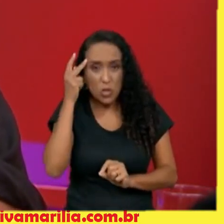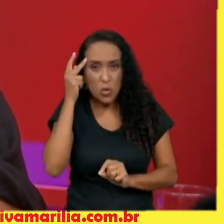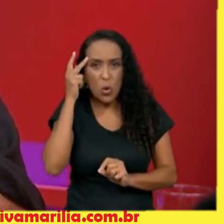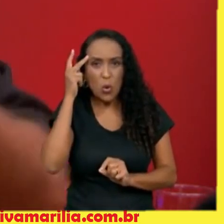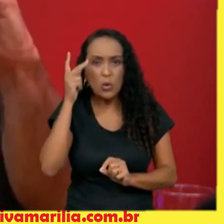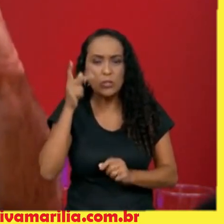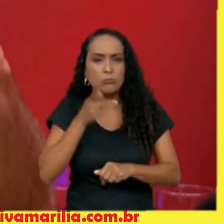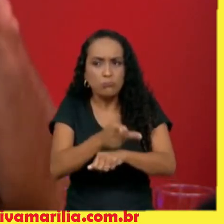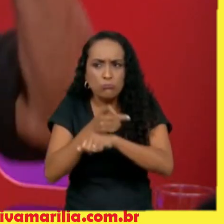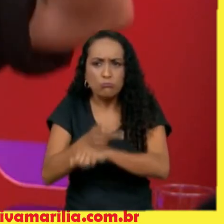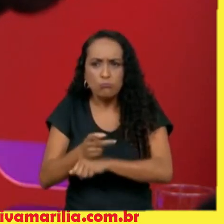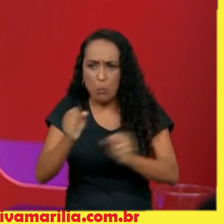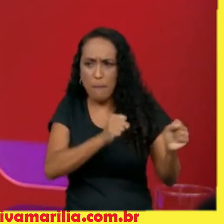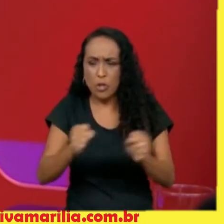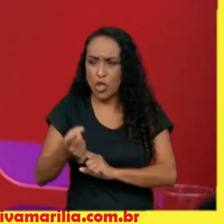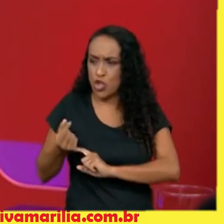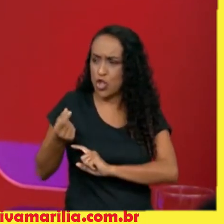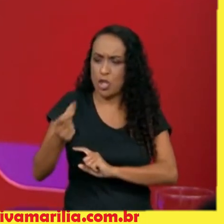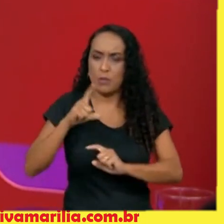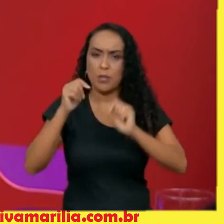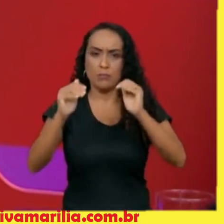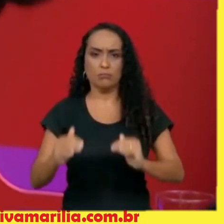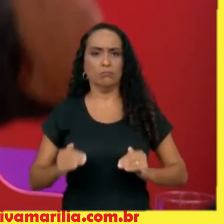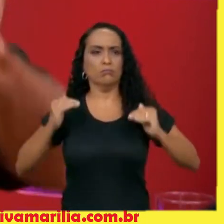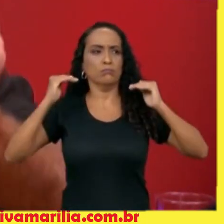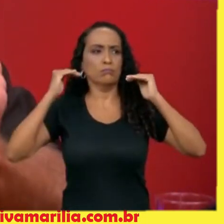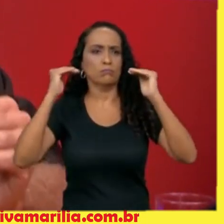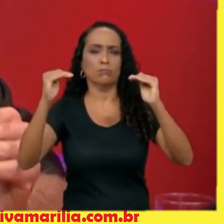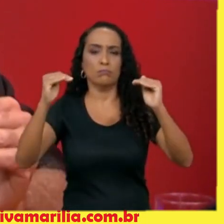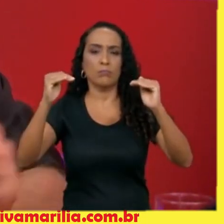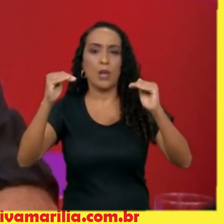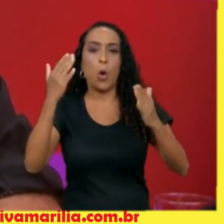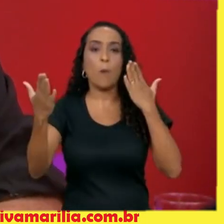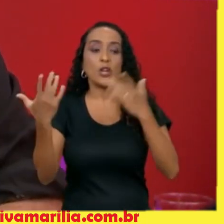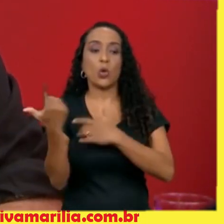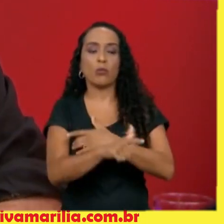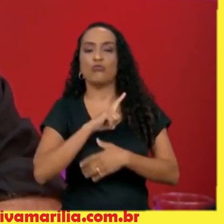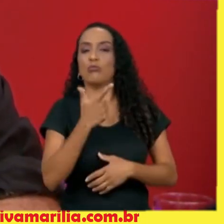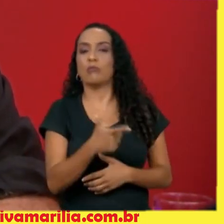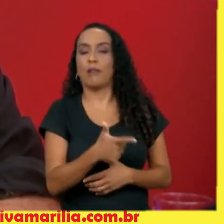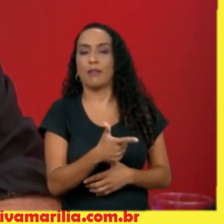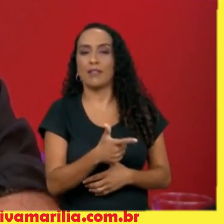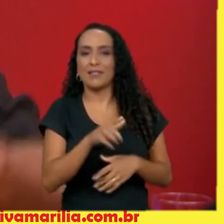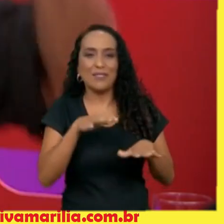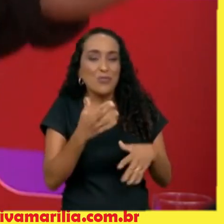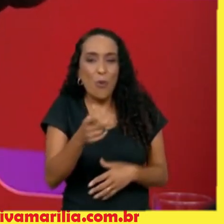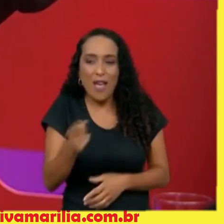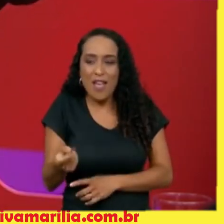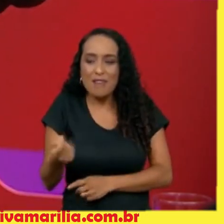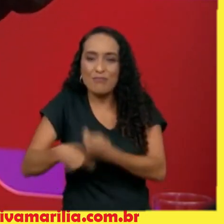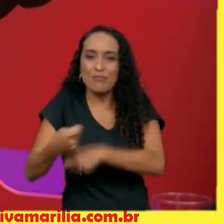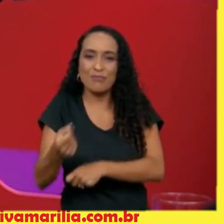de poder e dinheiro para terem uma distinção social positiva em relação àqueles que não têm. Então, não é economia, não é dinheiro. É